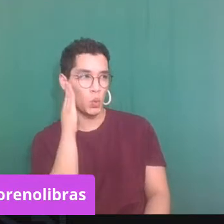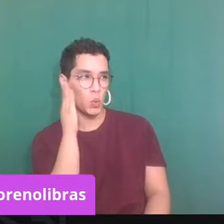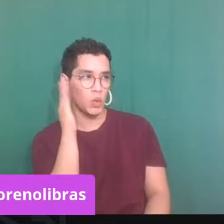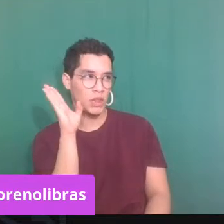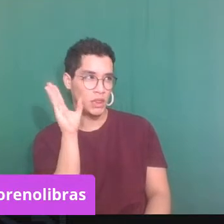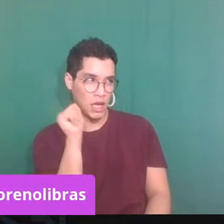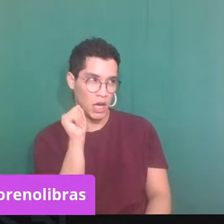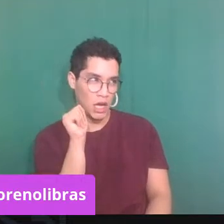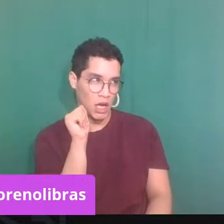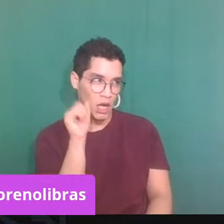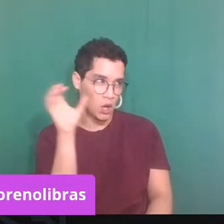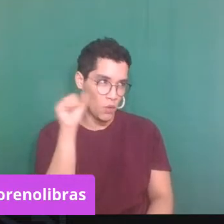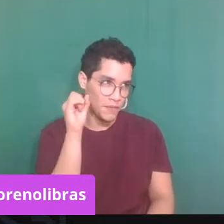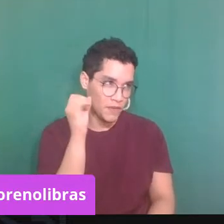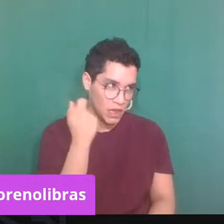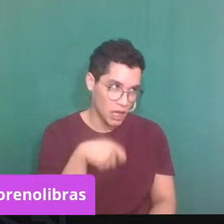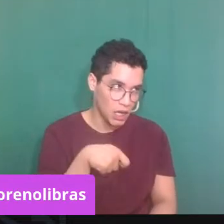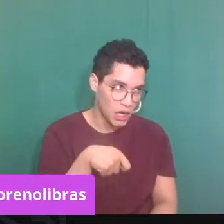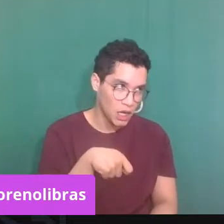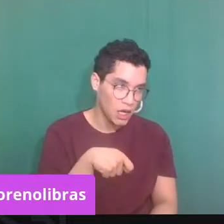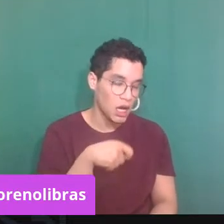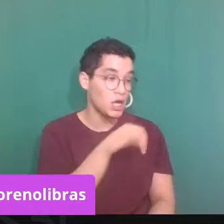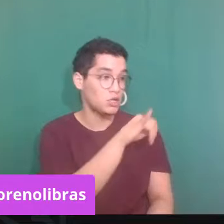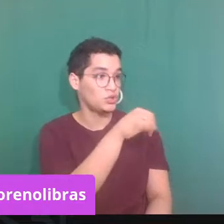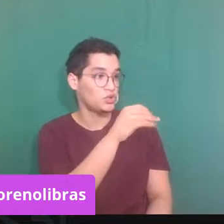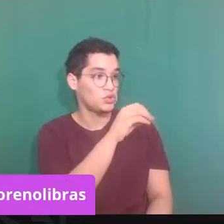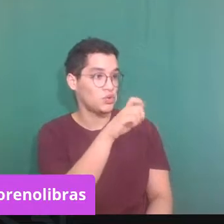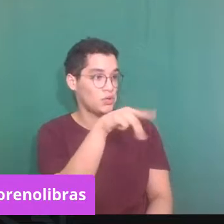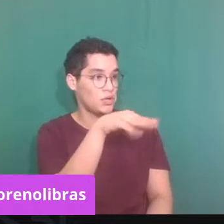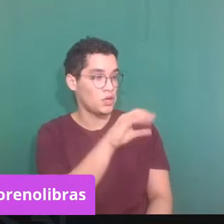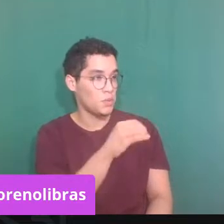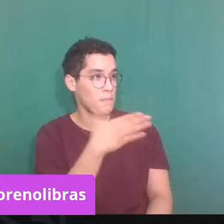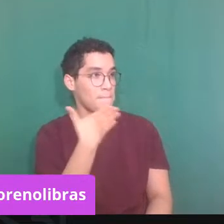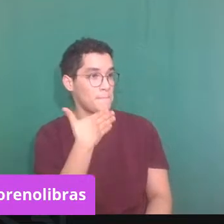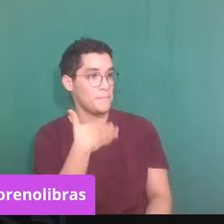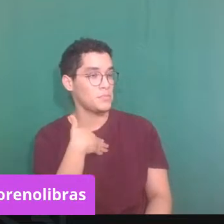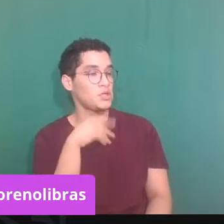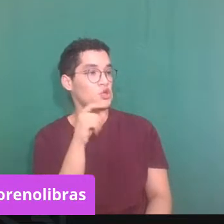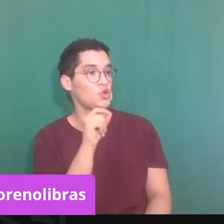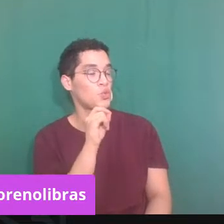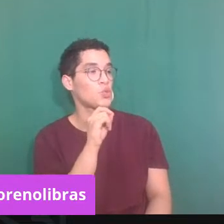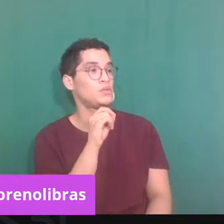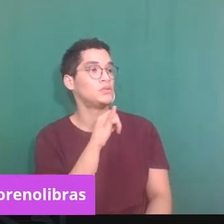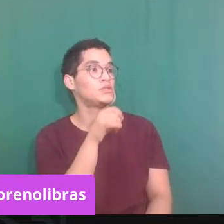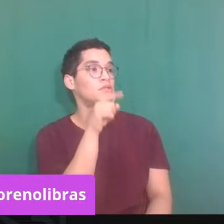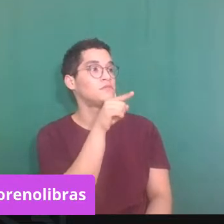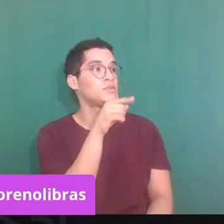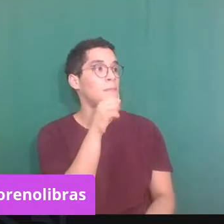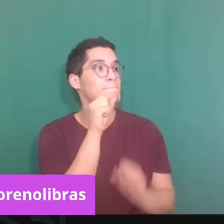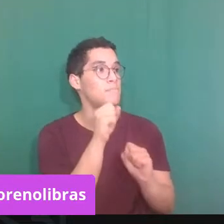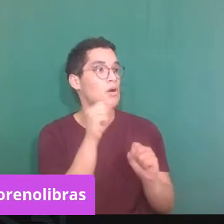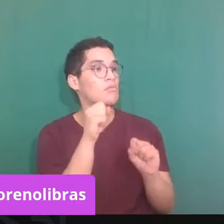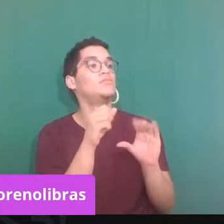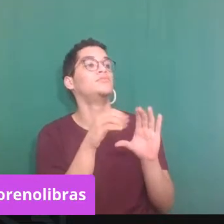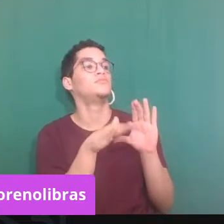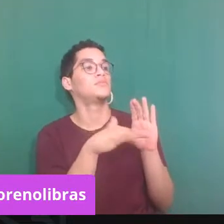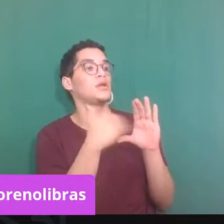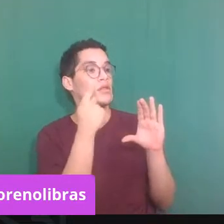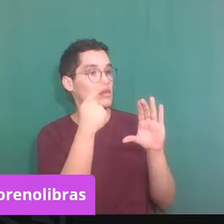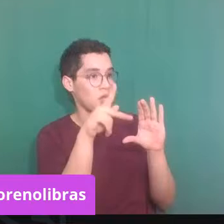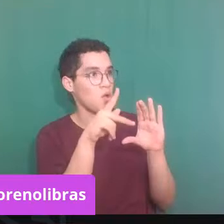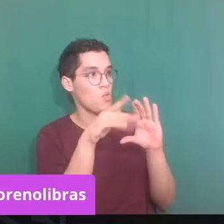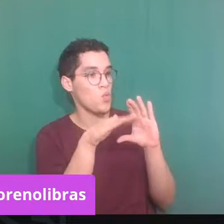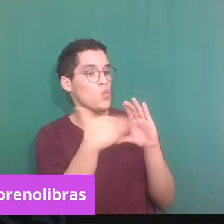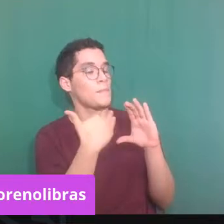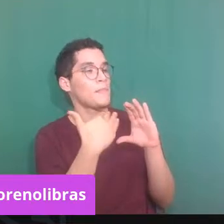Está me ouvindo agora? Tá. Então, a Joelma está pedindo, quer saber se pode, se a senhora pode deixar